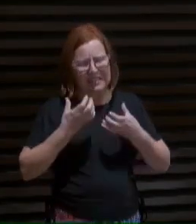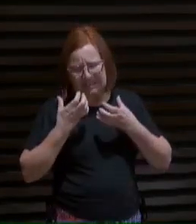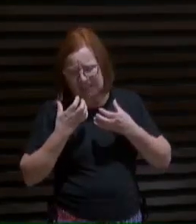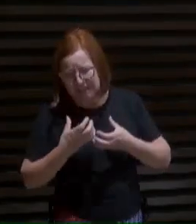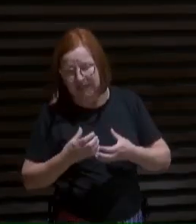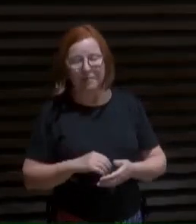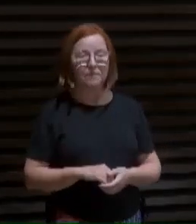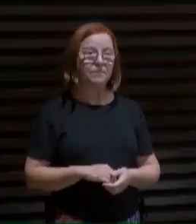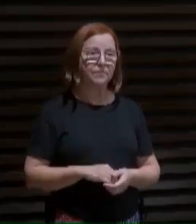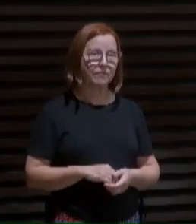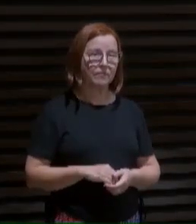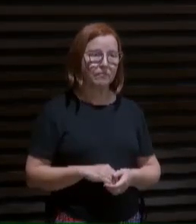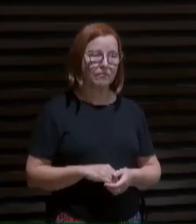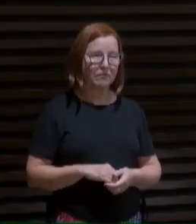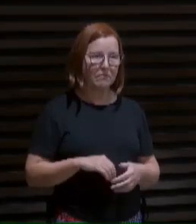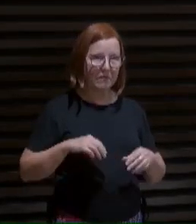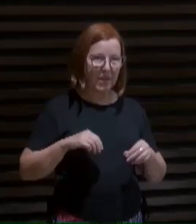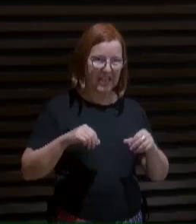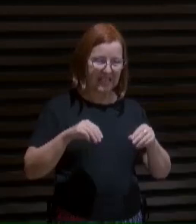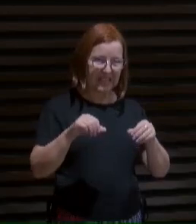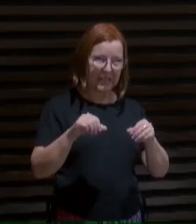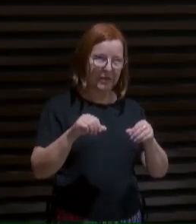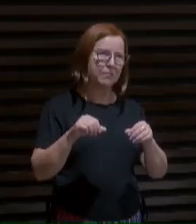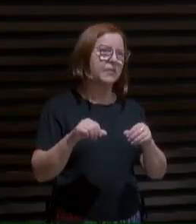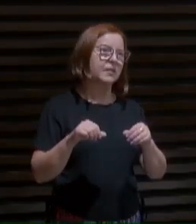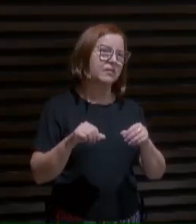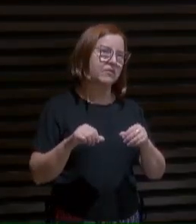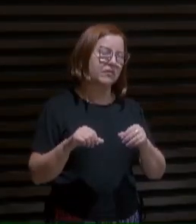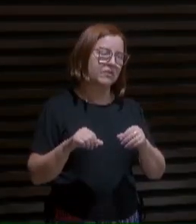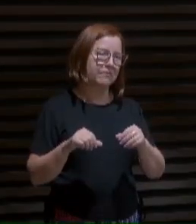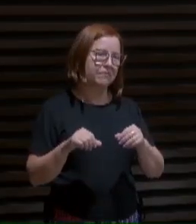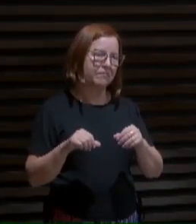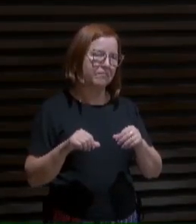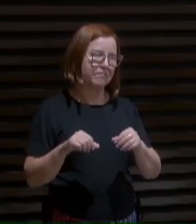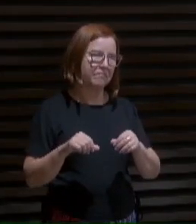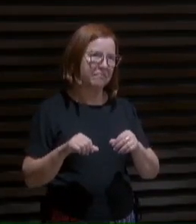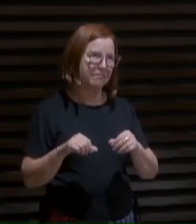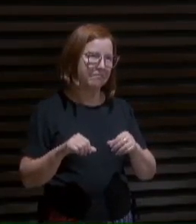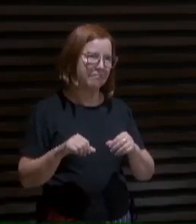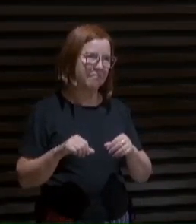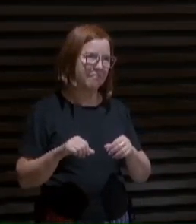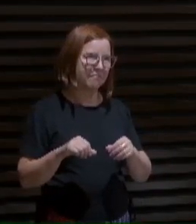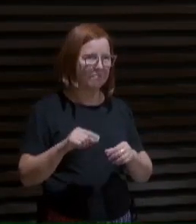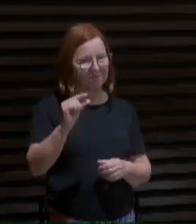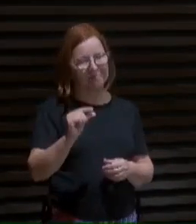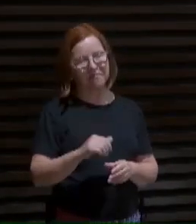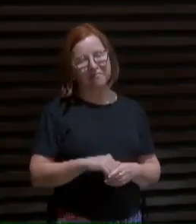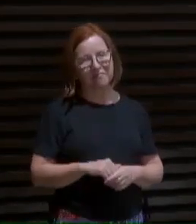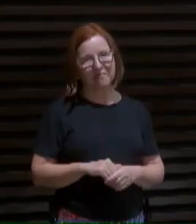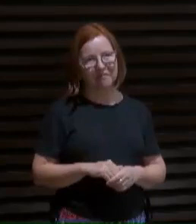A semente que passou não teve grande resultado. Nós vemos um